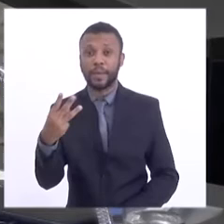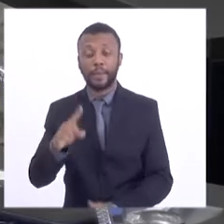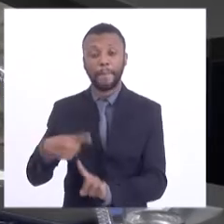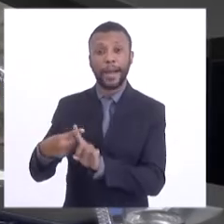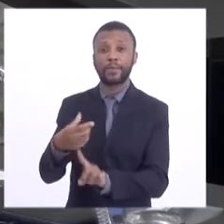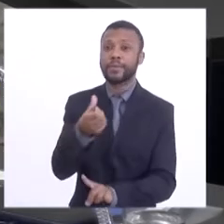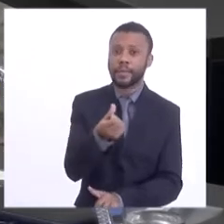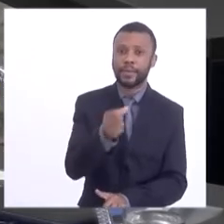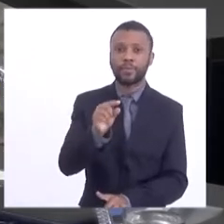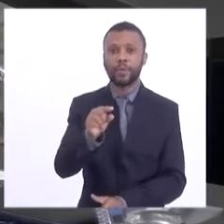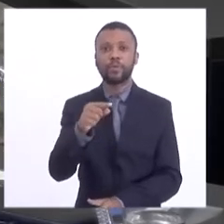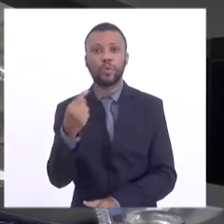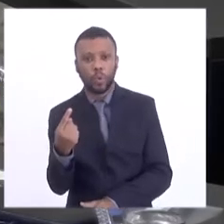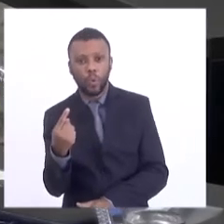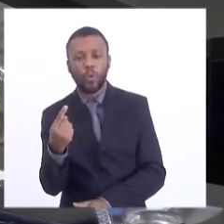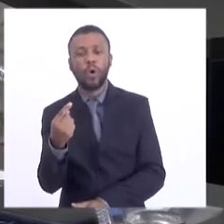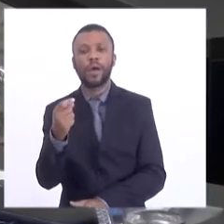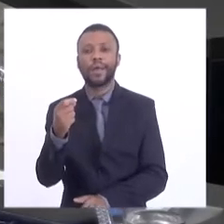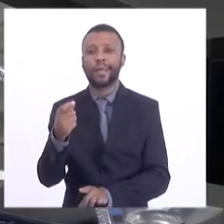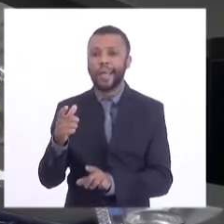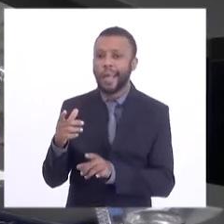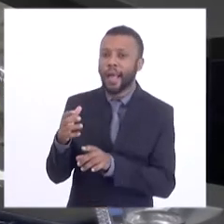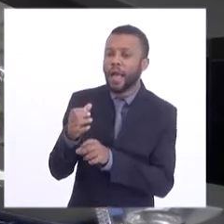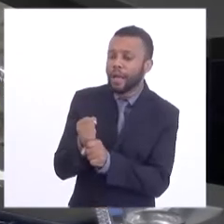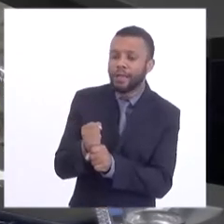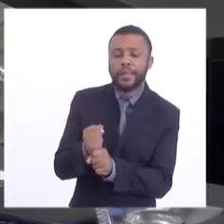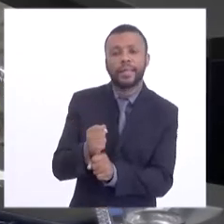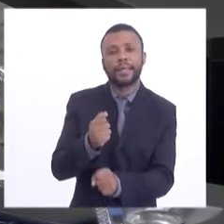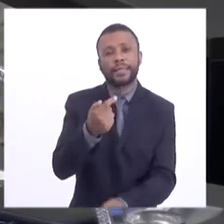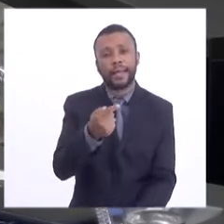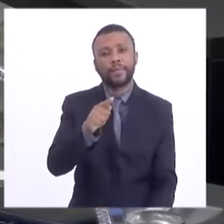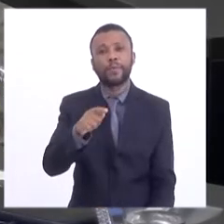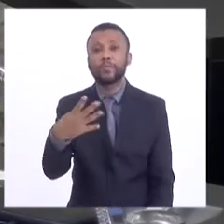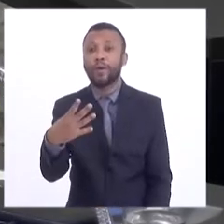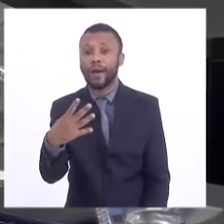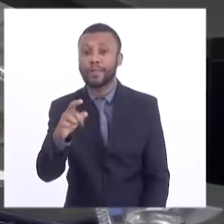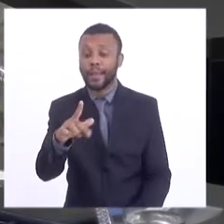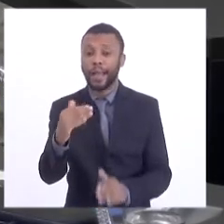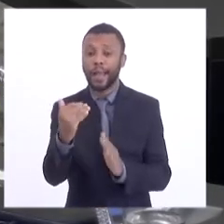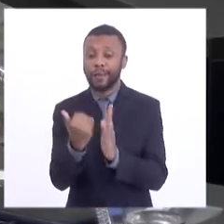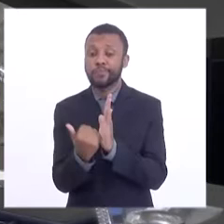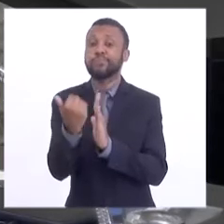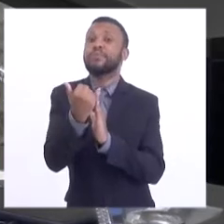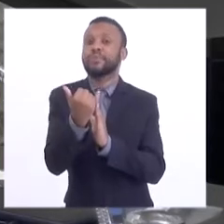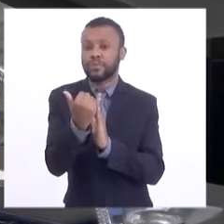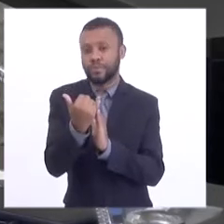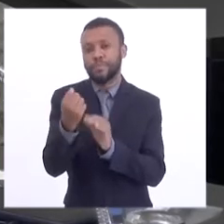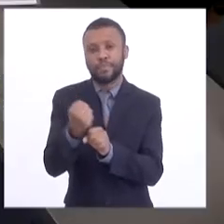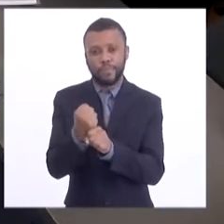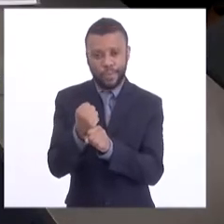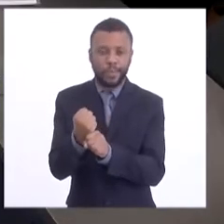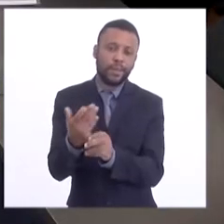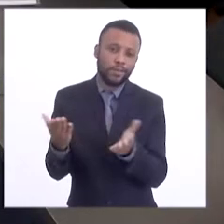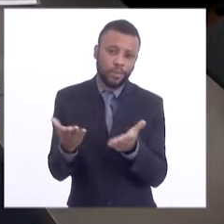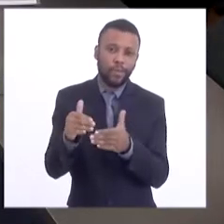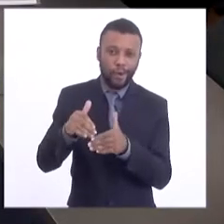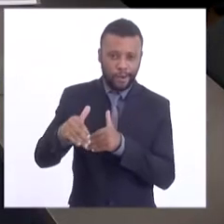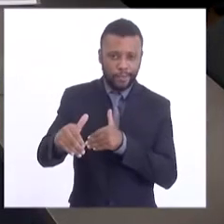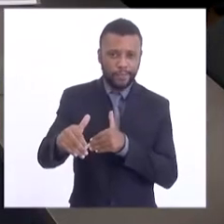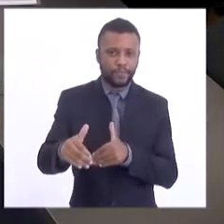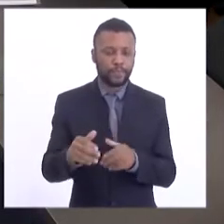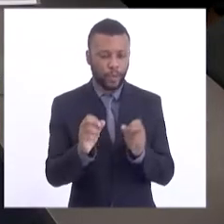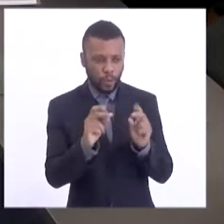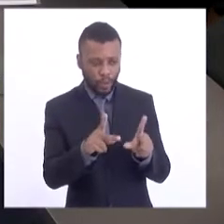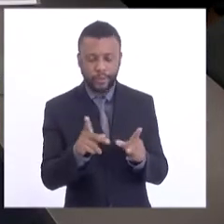presente. Um botão tá dando certo tanto quanto isso operado e está em perfeito ok ok